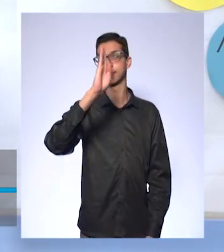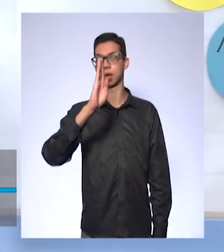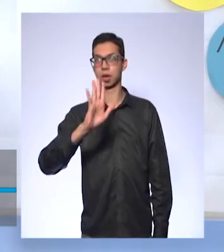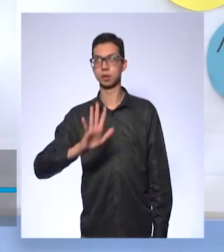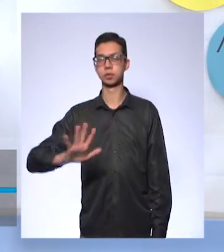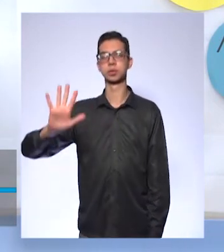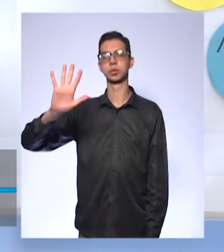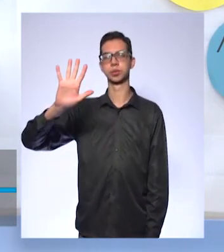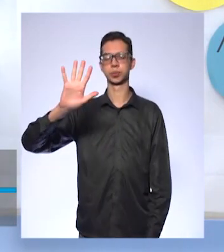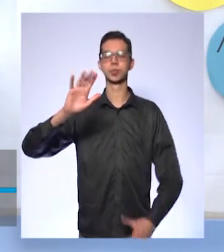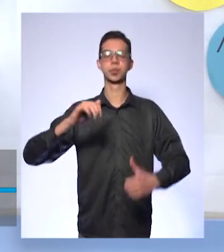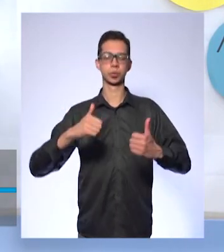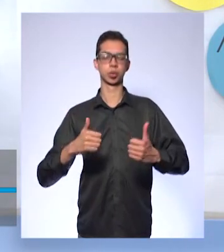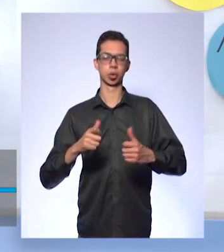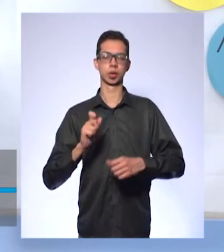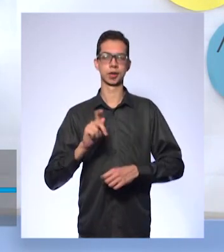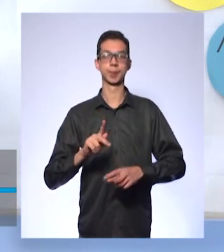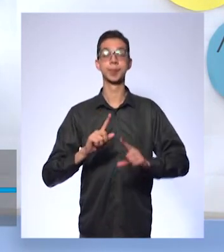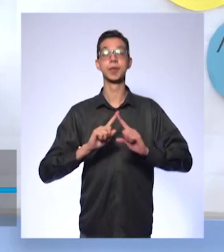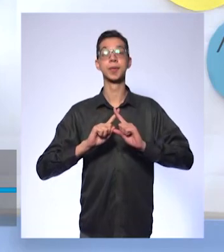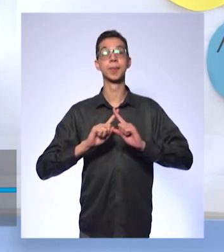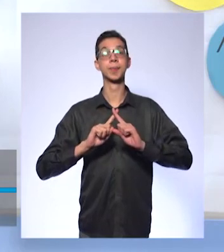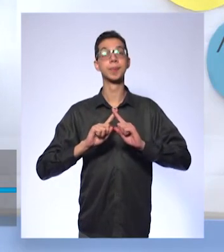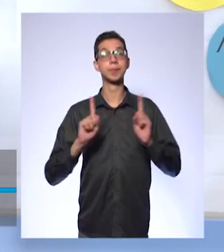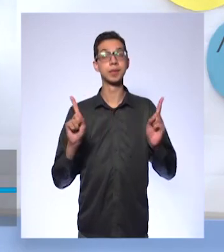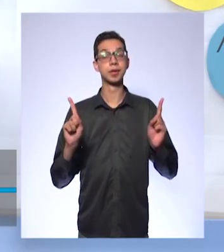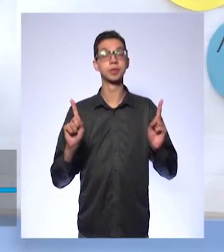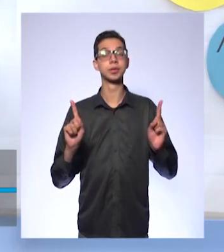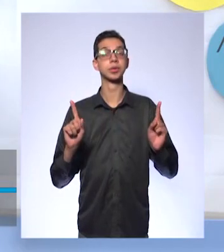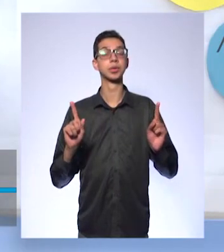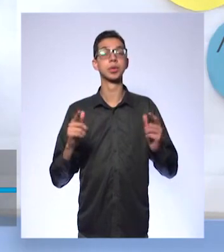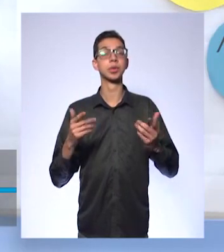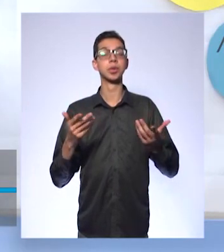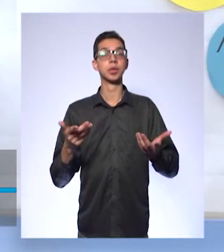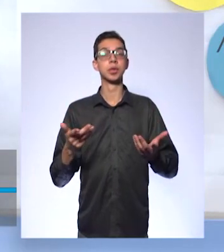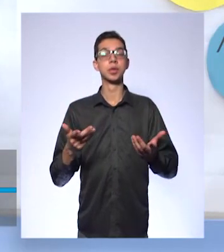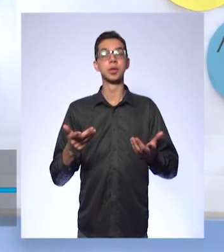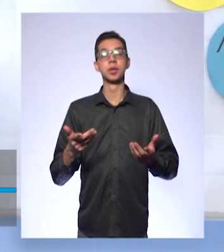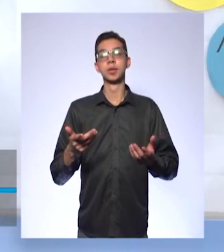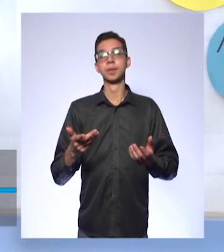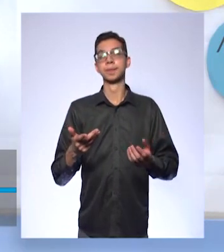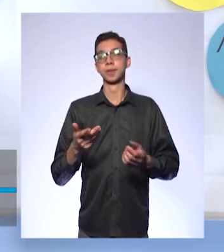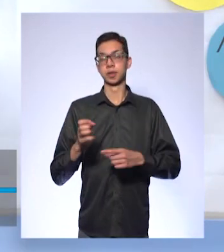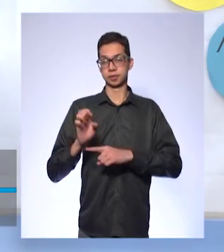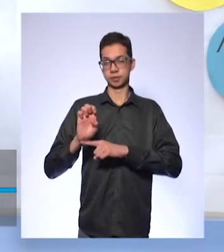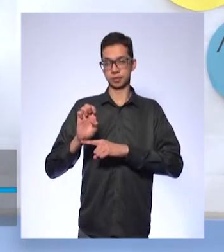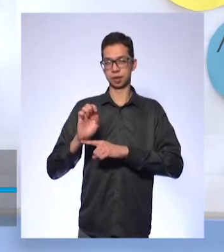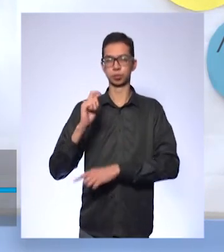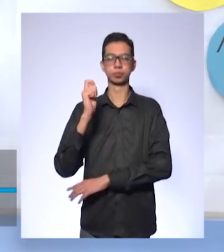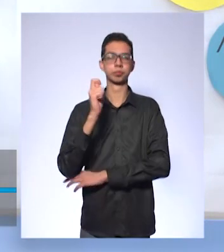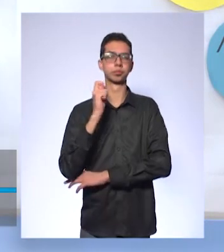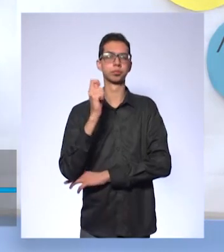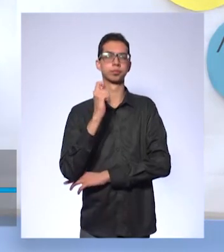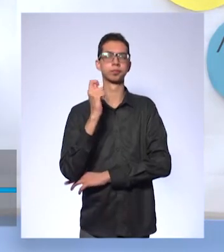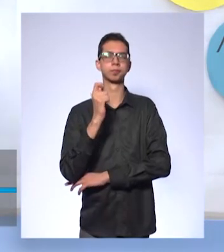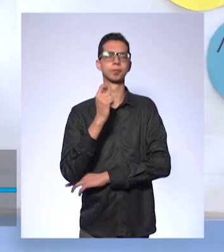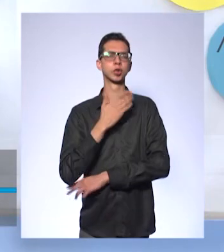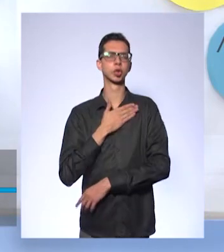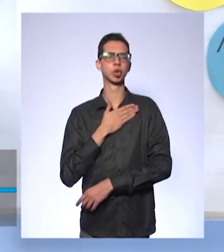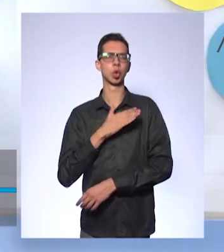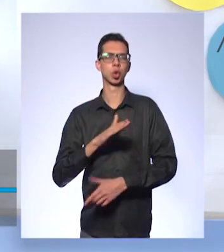bem? Só que, o que aconteceu? Eles ficaram muito insatisfeitos com muitas coisas que estavam